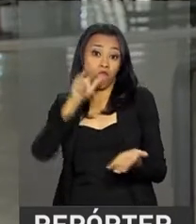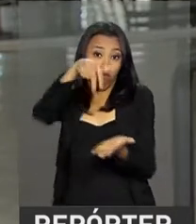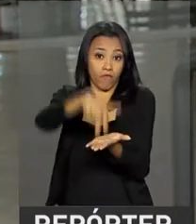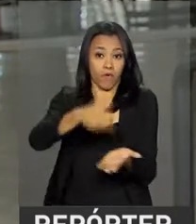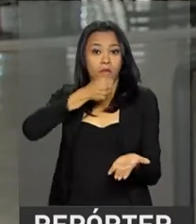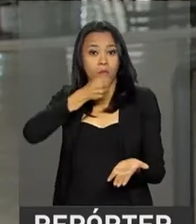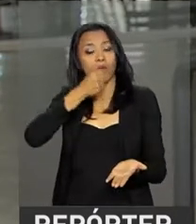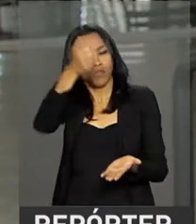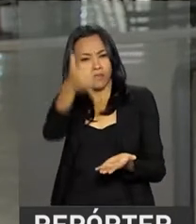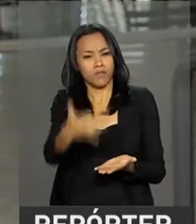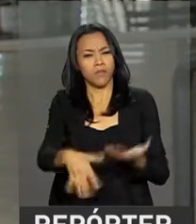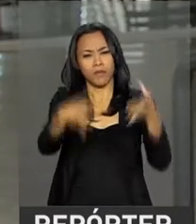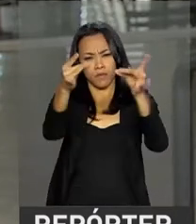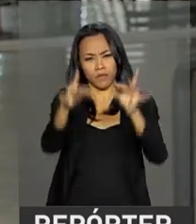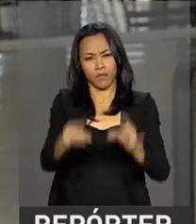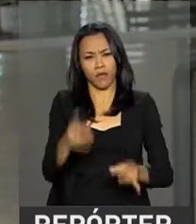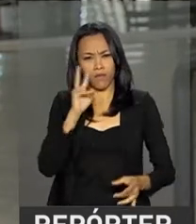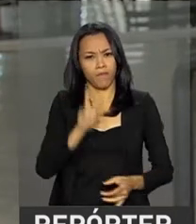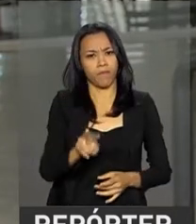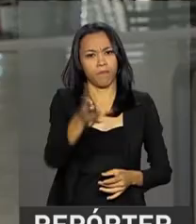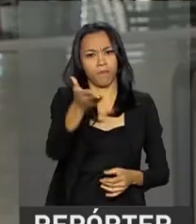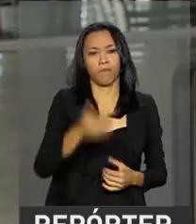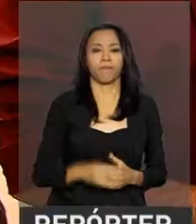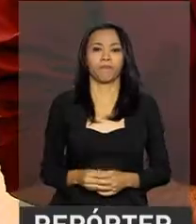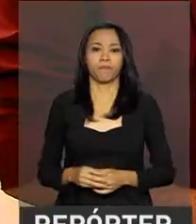seminário e tem mais detalhes. Vamos ver.